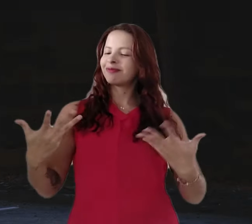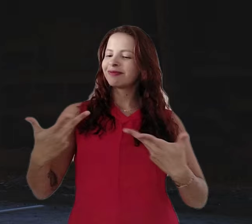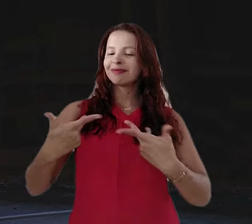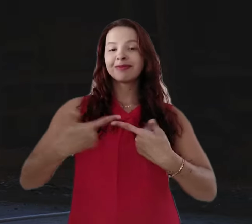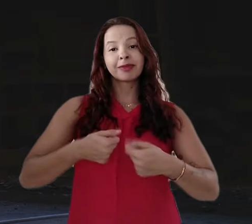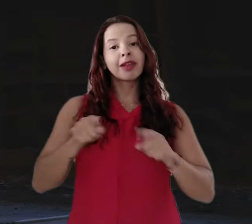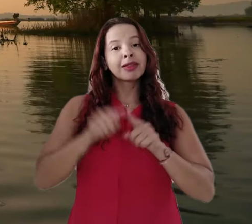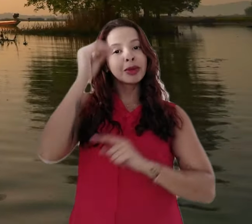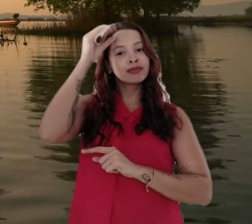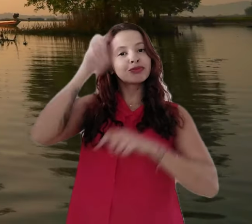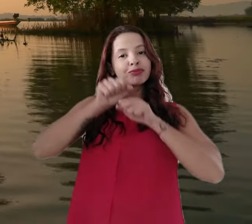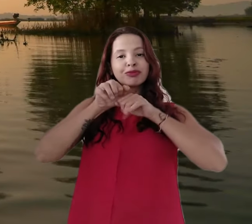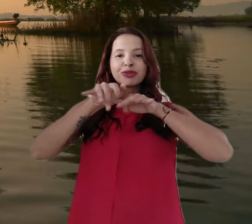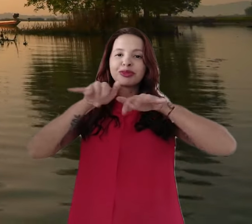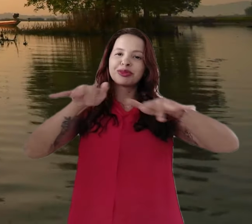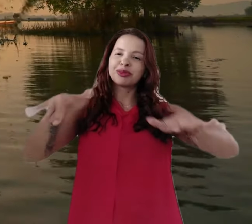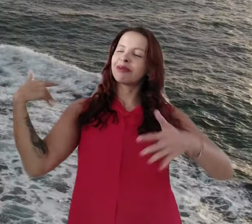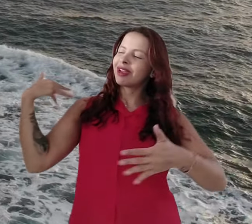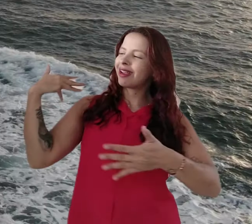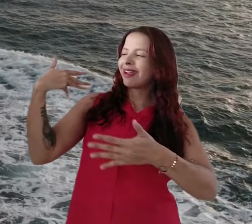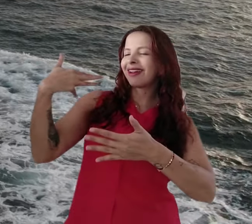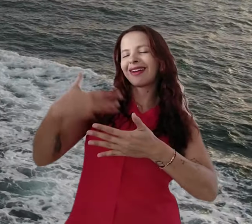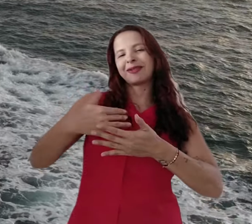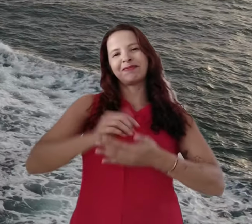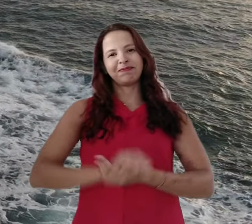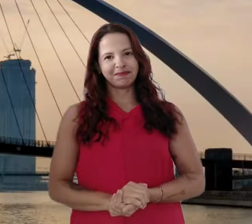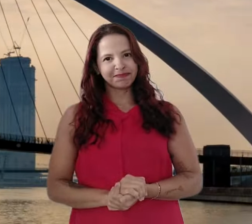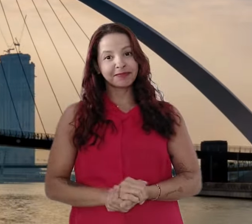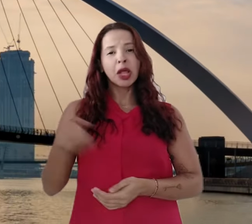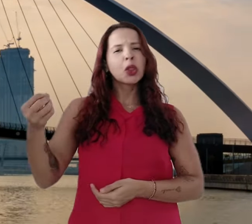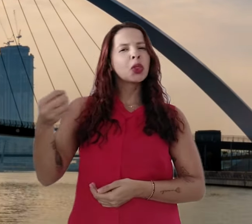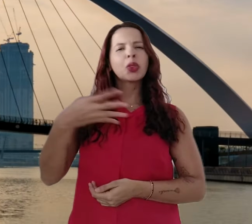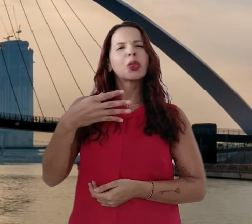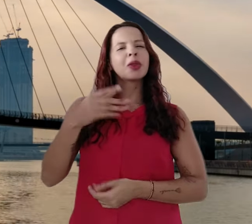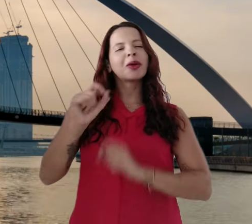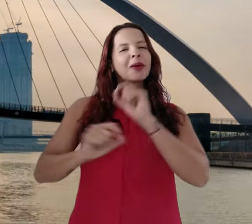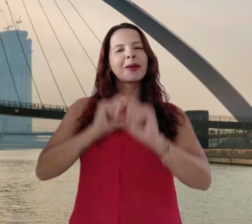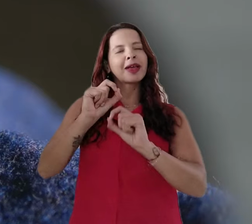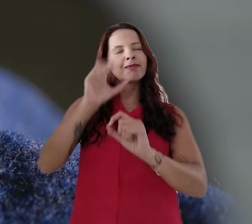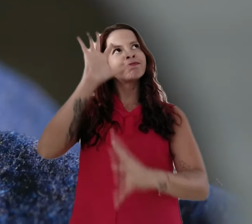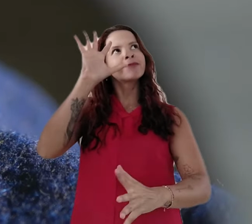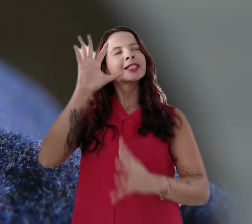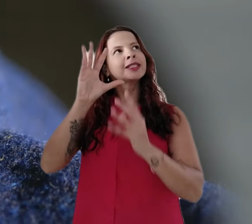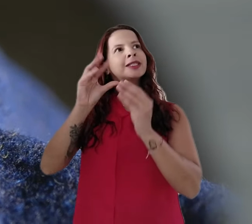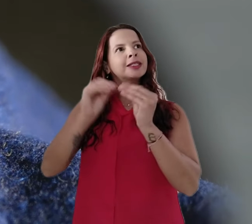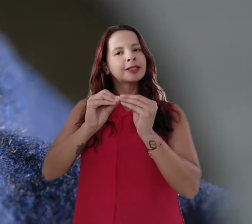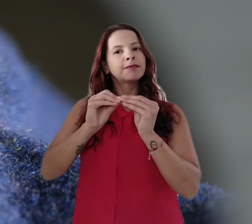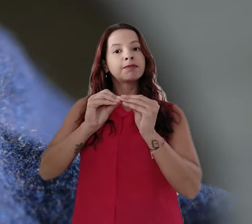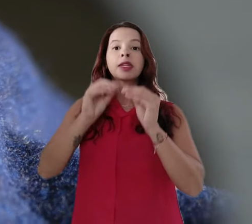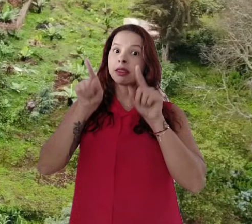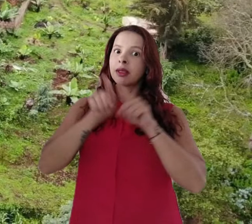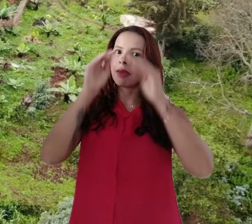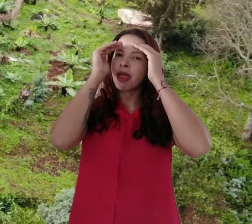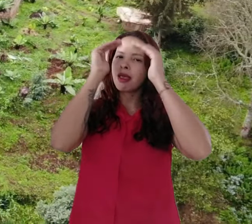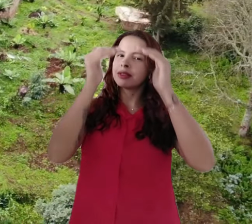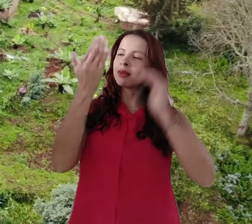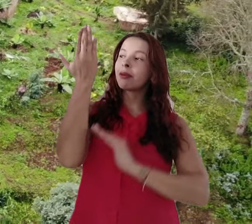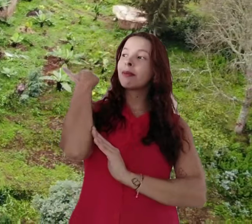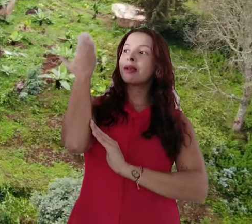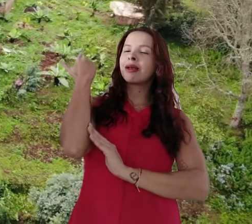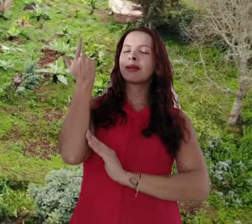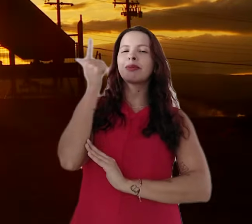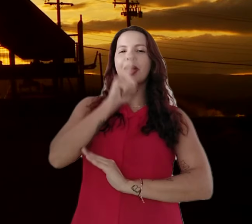e a transmissão dos saberes ao longo do tempo. Inovar é sobre compreender e respeitar o passado para